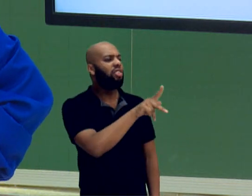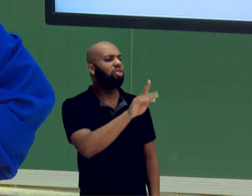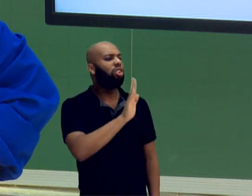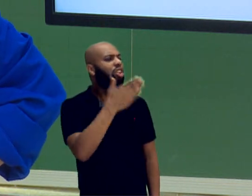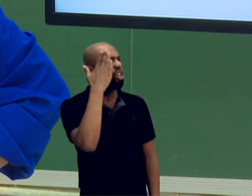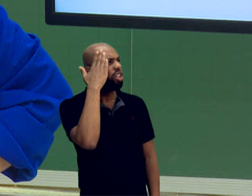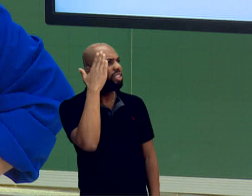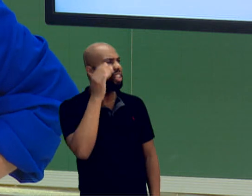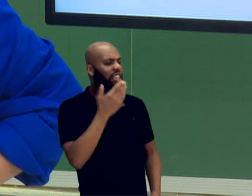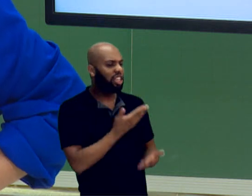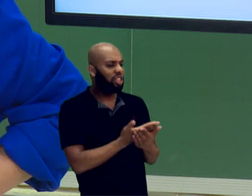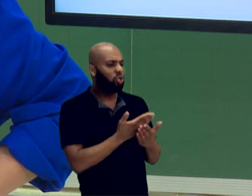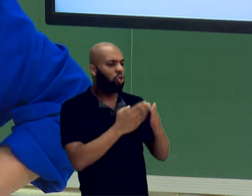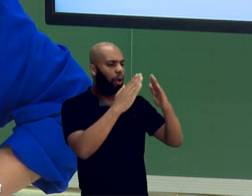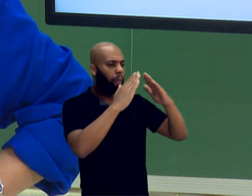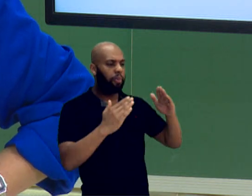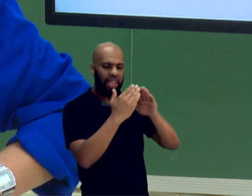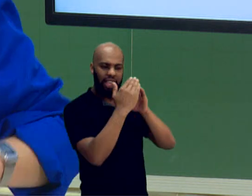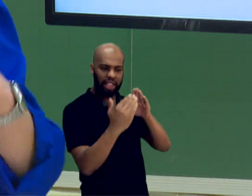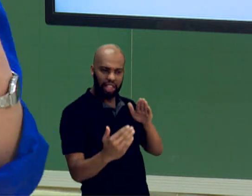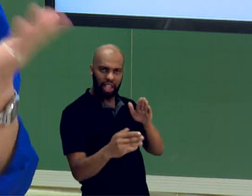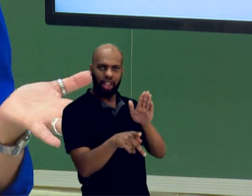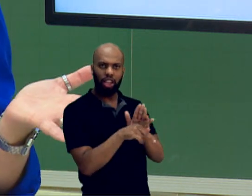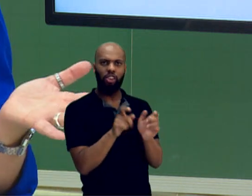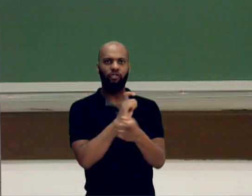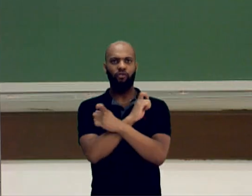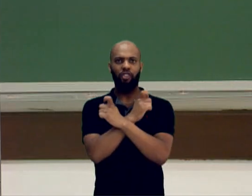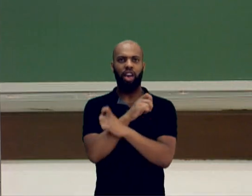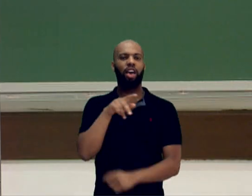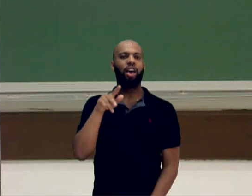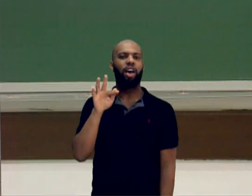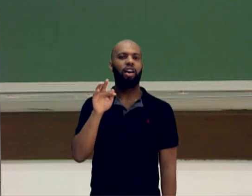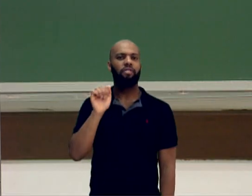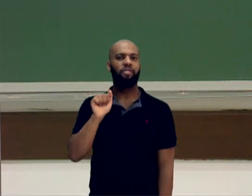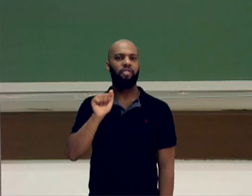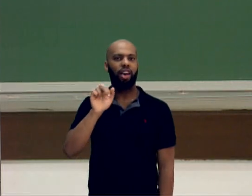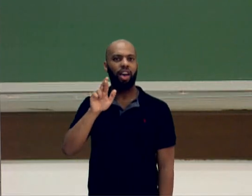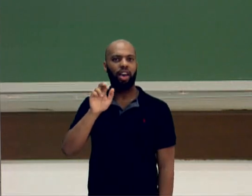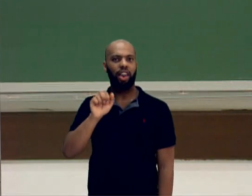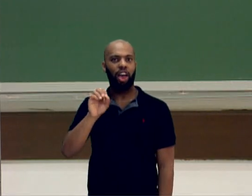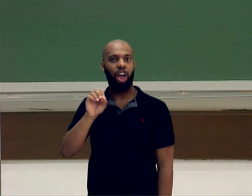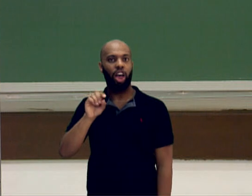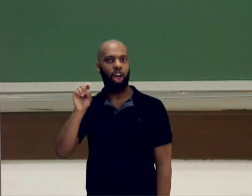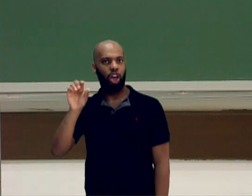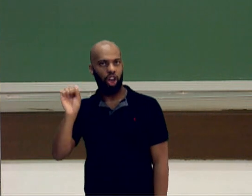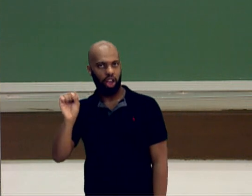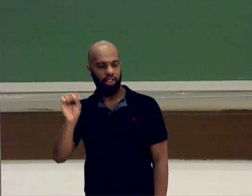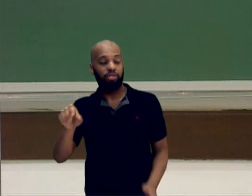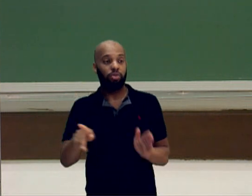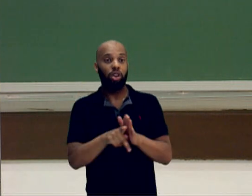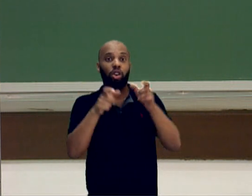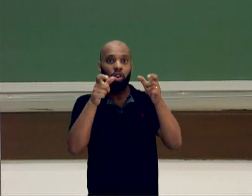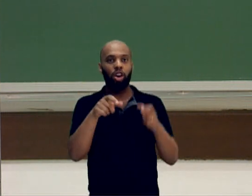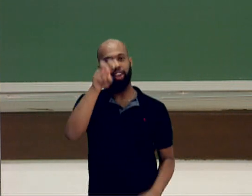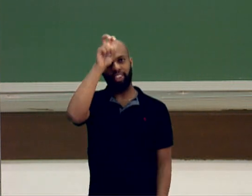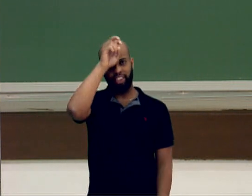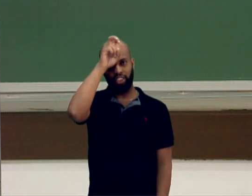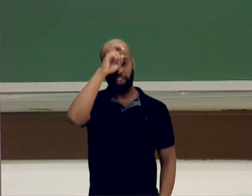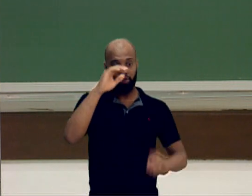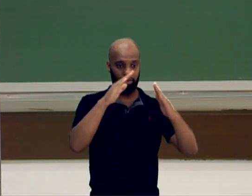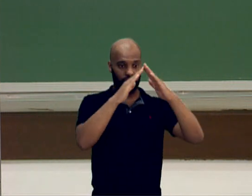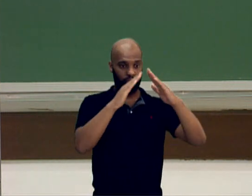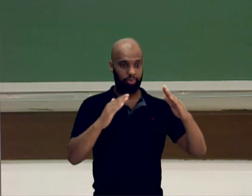aí a mão daquela pessoa era maior do que a mão da compradora. Daí a compradora ia falar assim, não, você não está me vendendo 5 palmos,